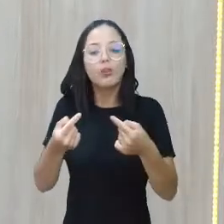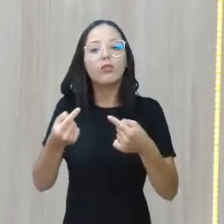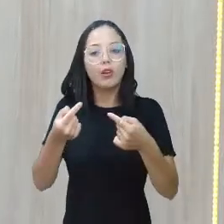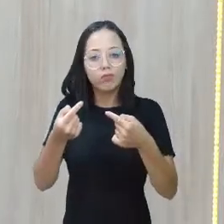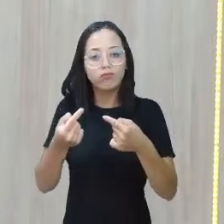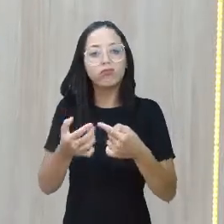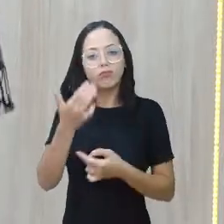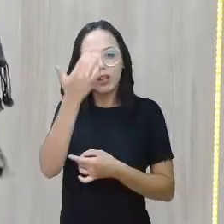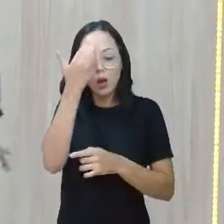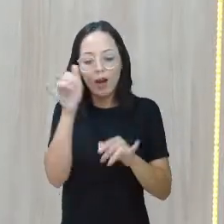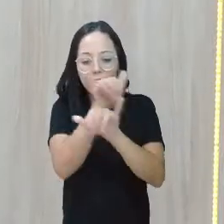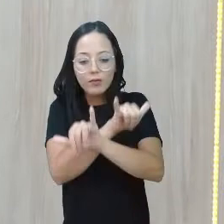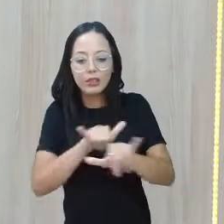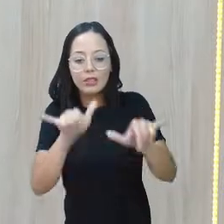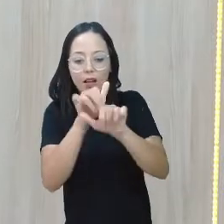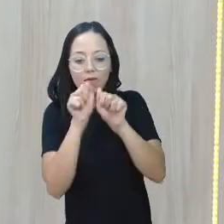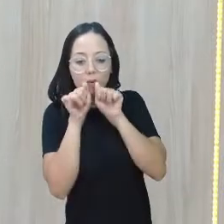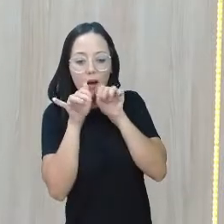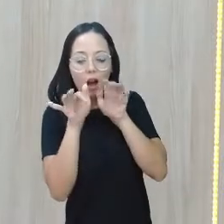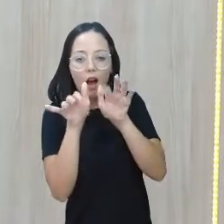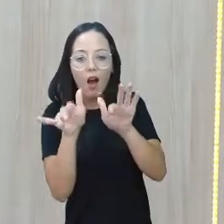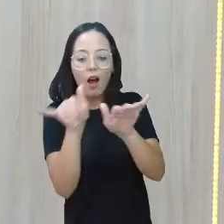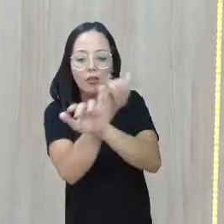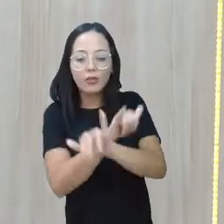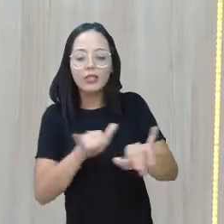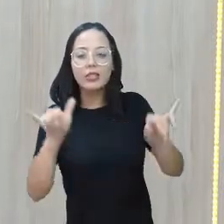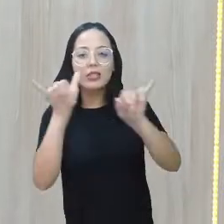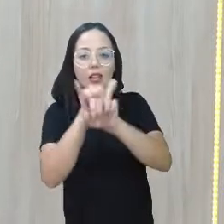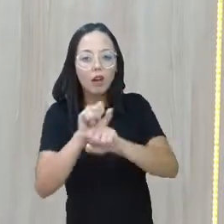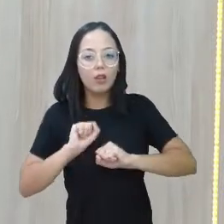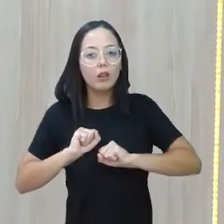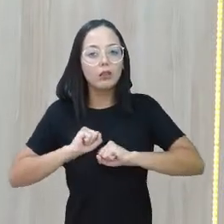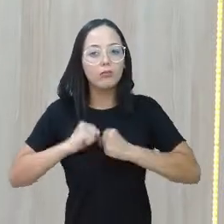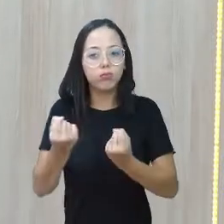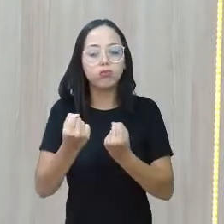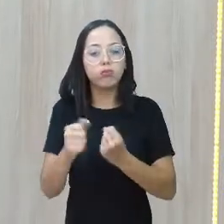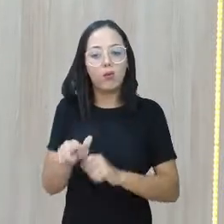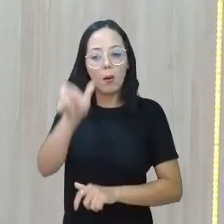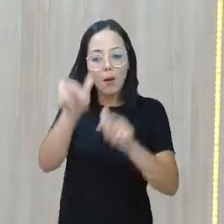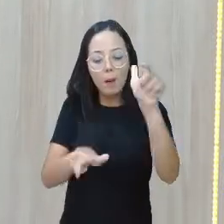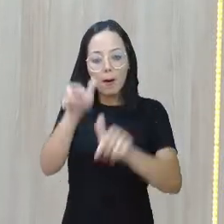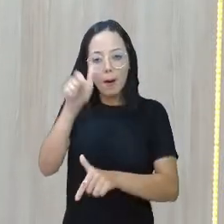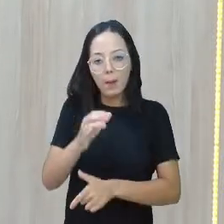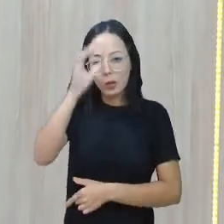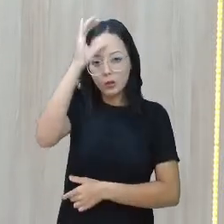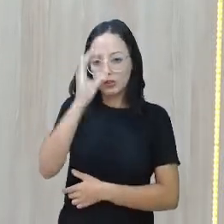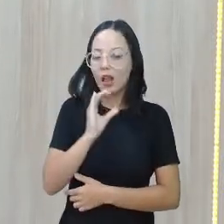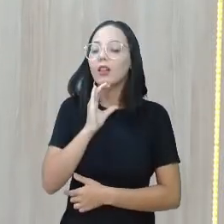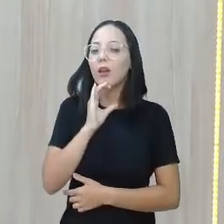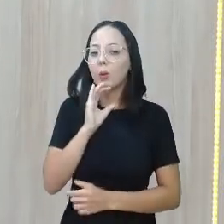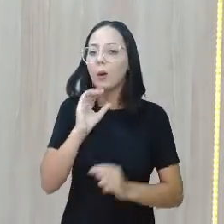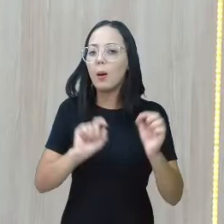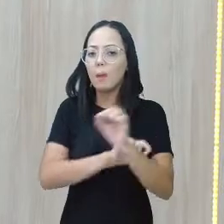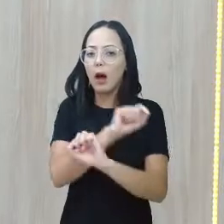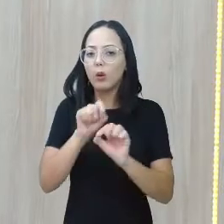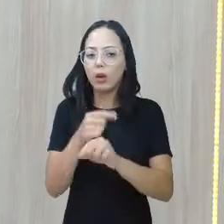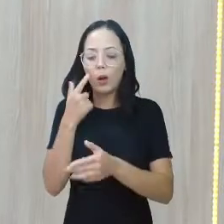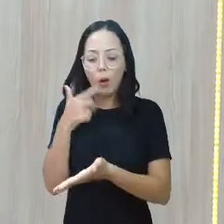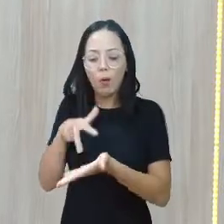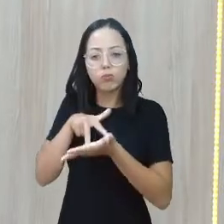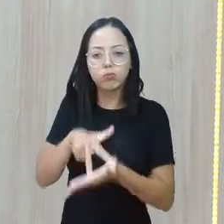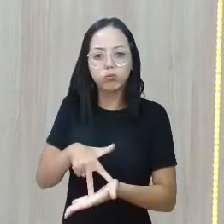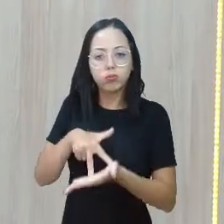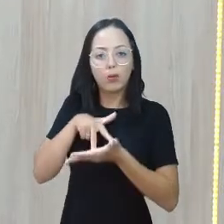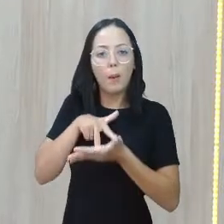ela informava, ela aguerria o cidadão para